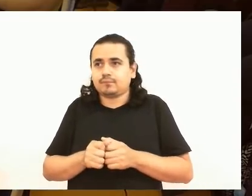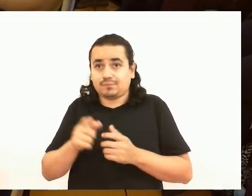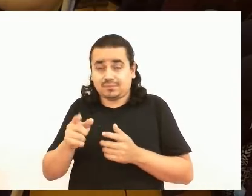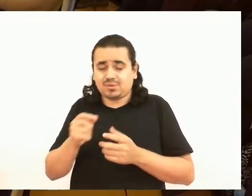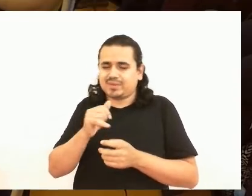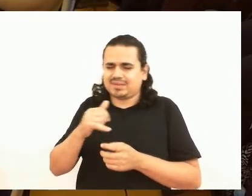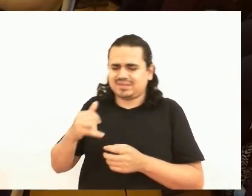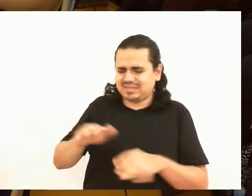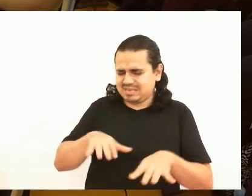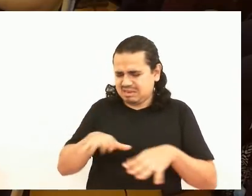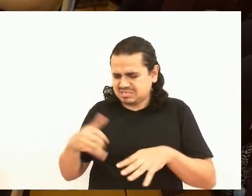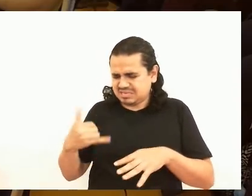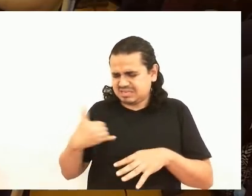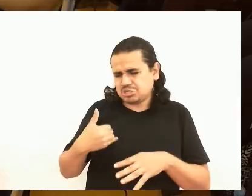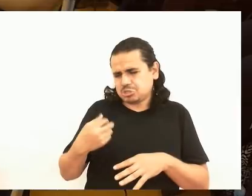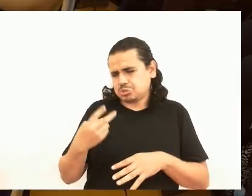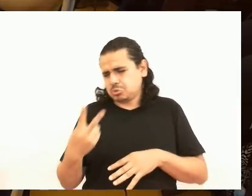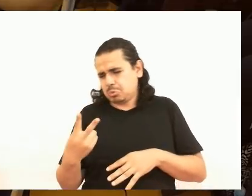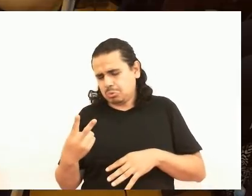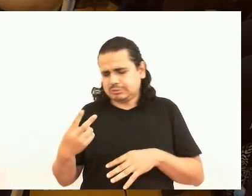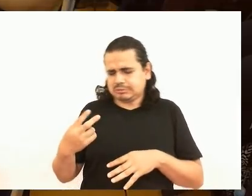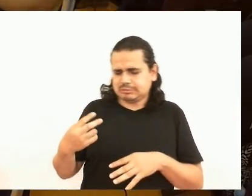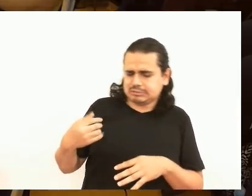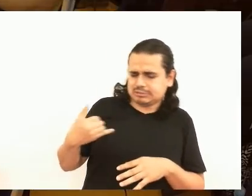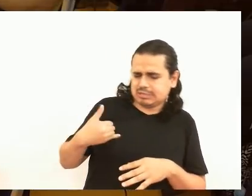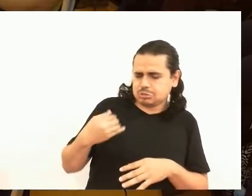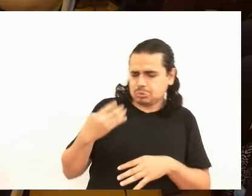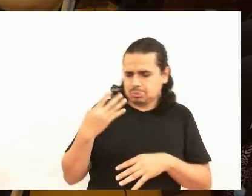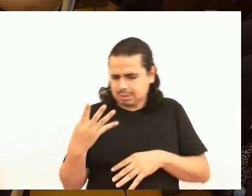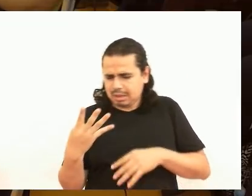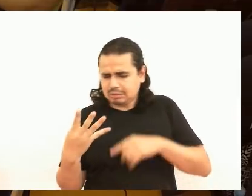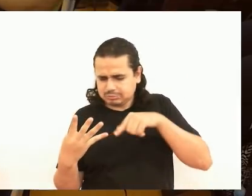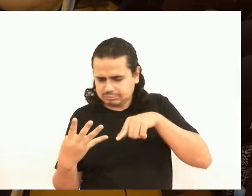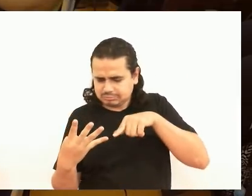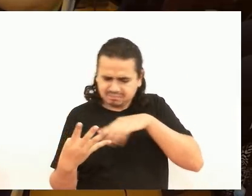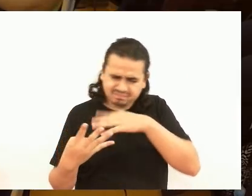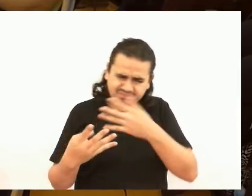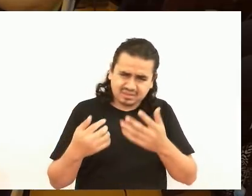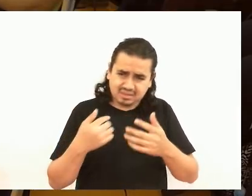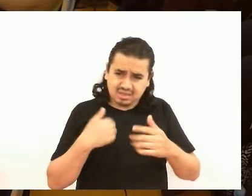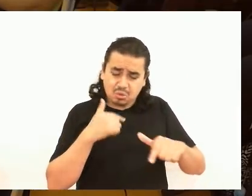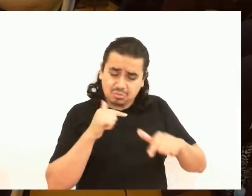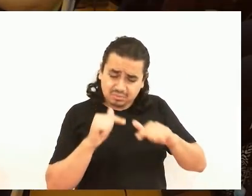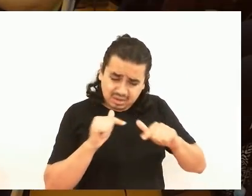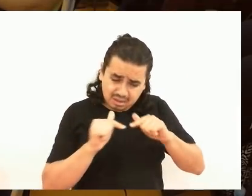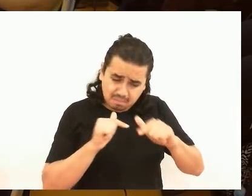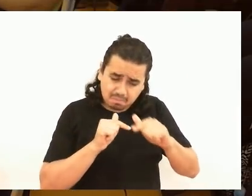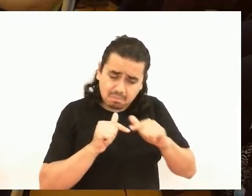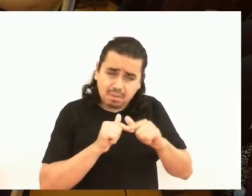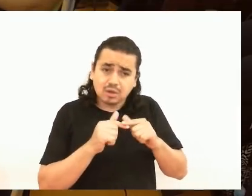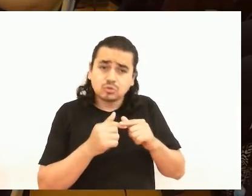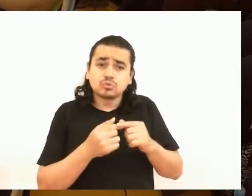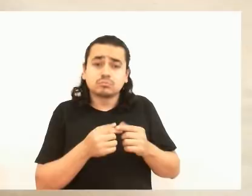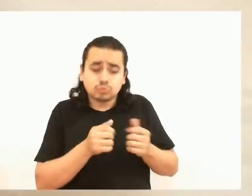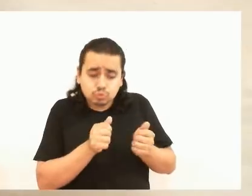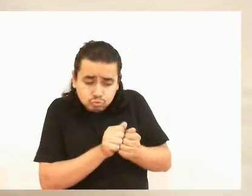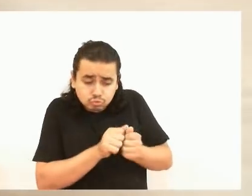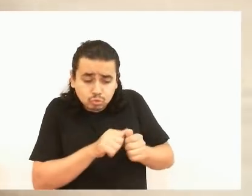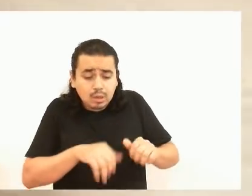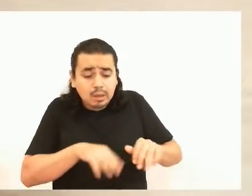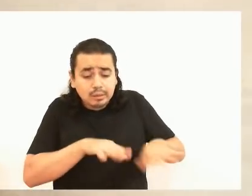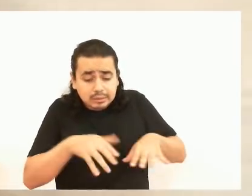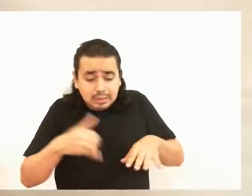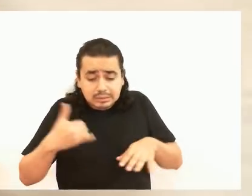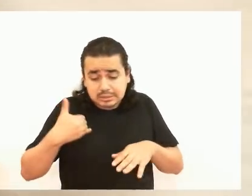de 23 anos dois a quatro essa idade eu trabalho eu não falei mas eu trabalho com crianças só a